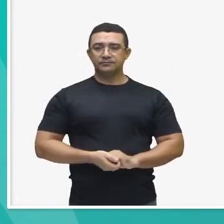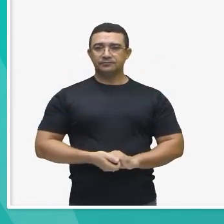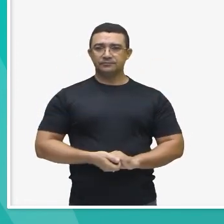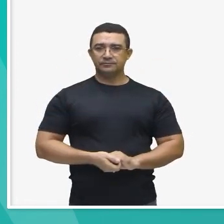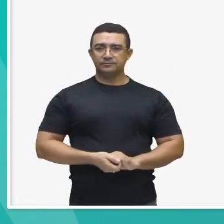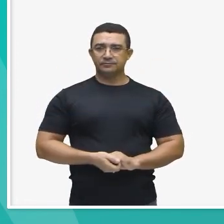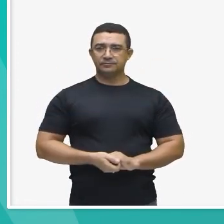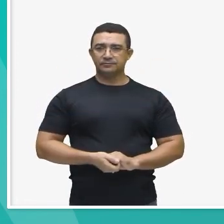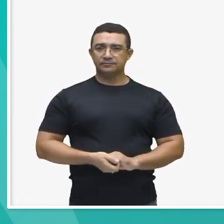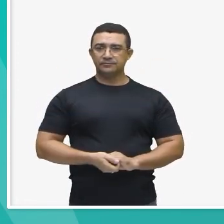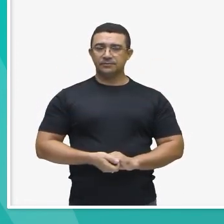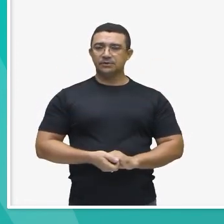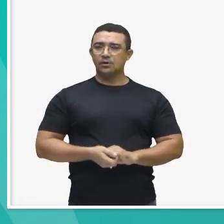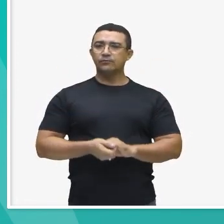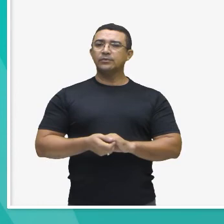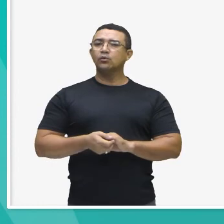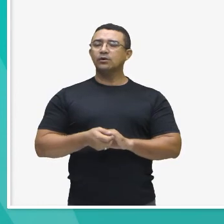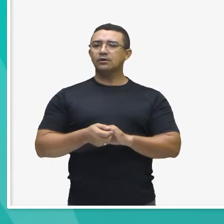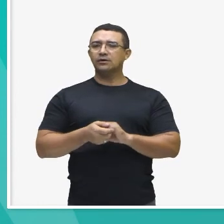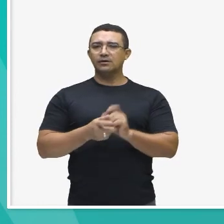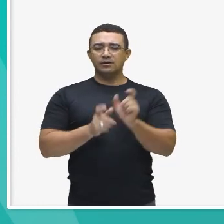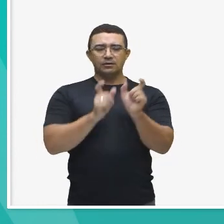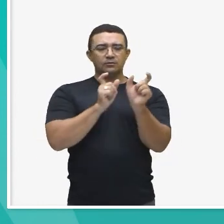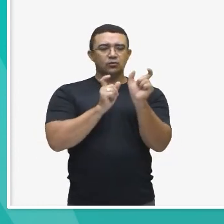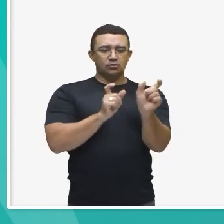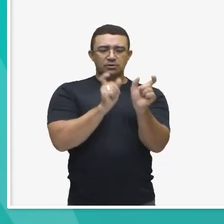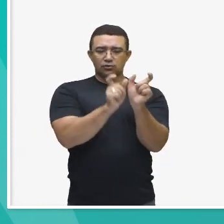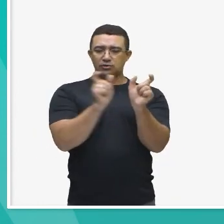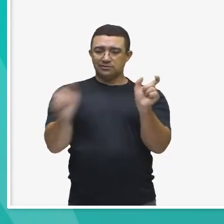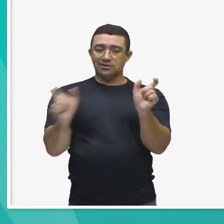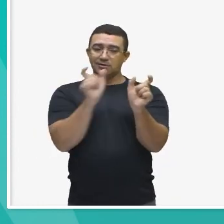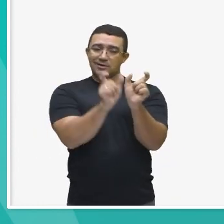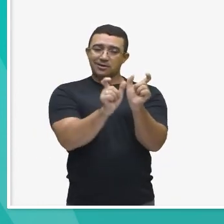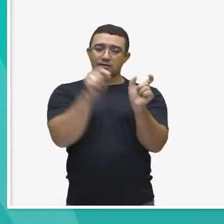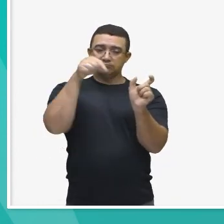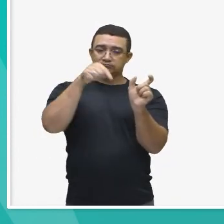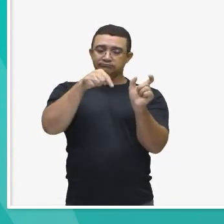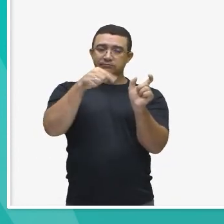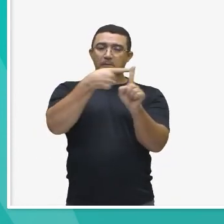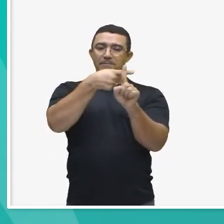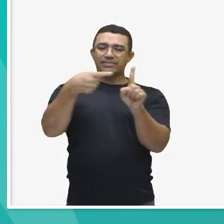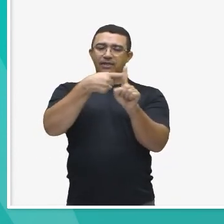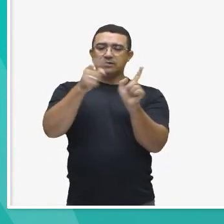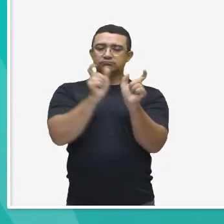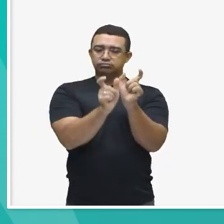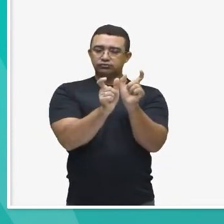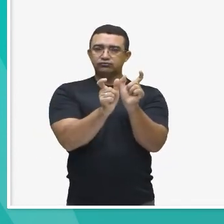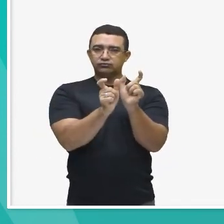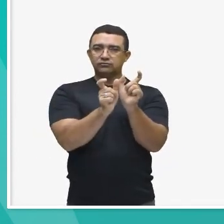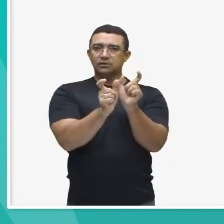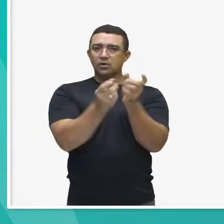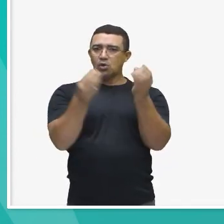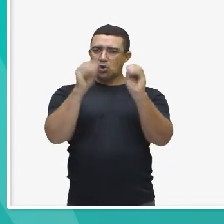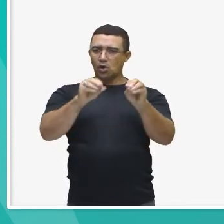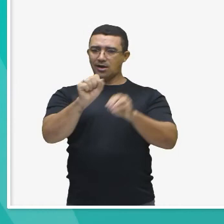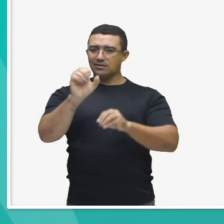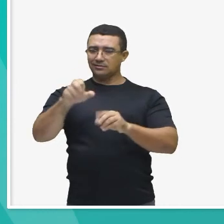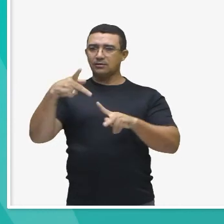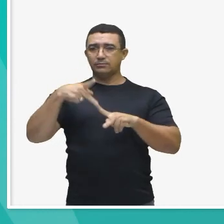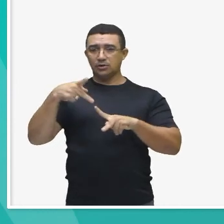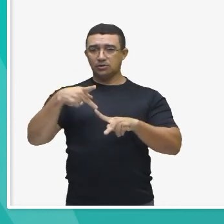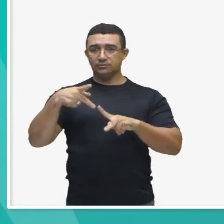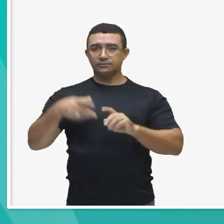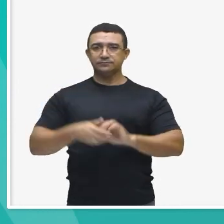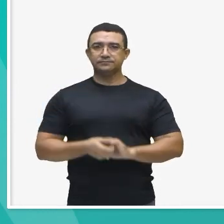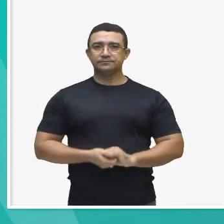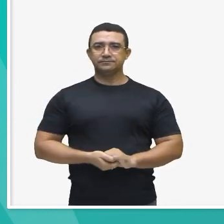ele vem aí no meio da forma verbal. Tá? A desinência verbal aqui vai me dizer